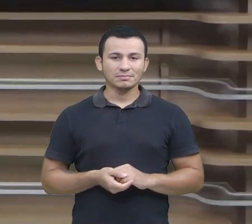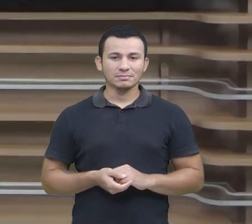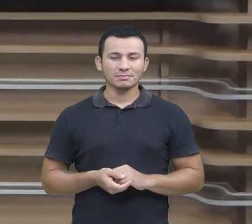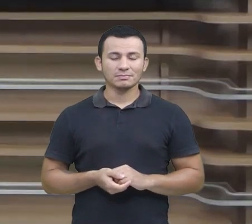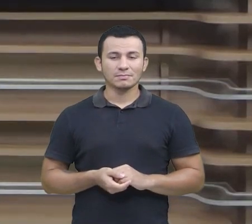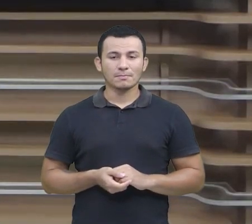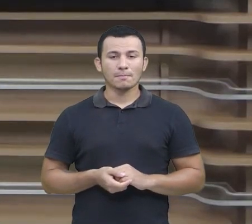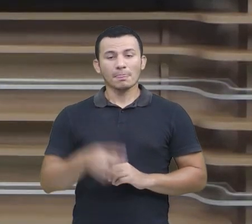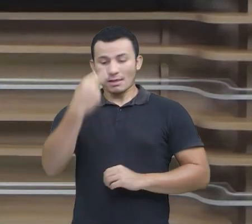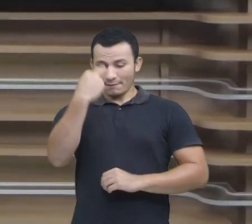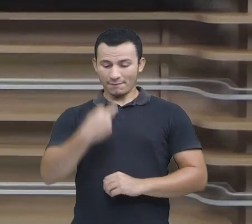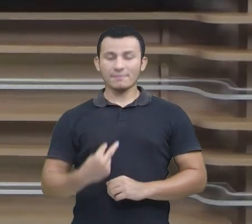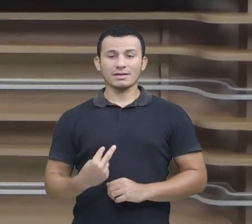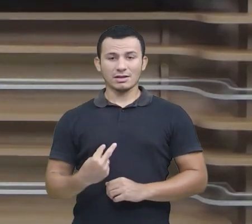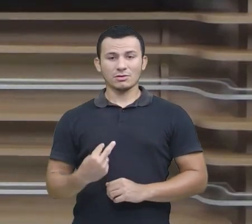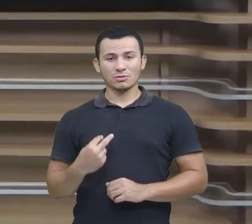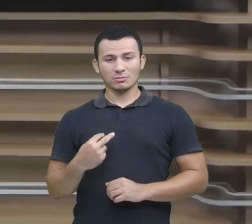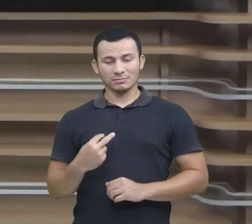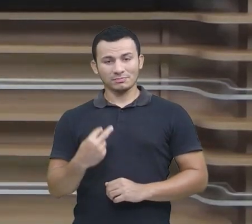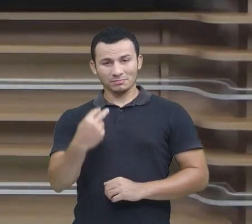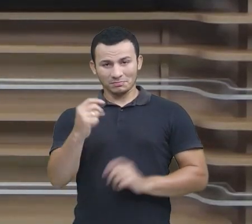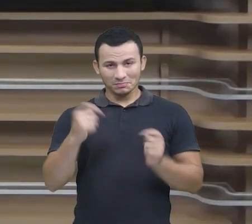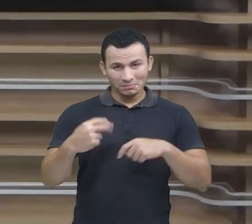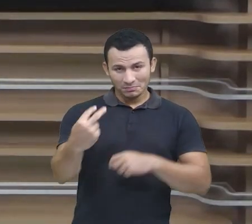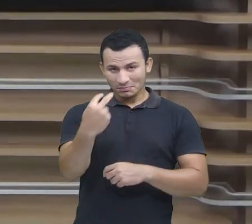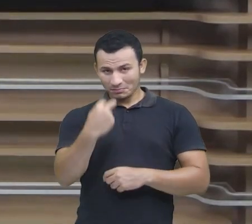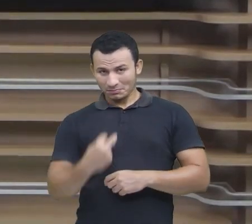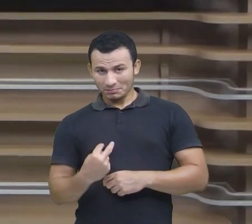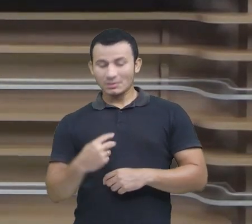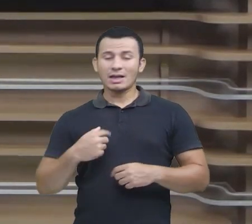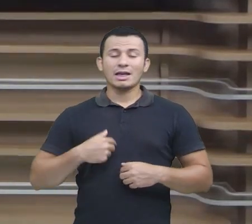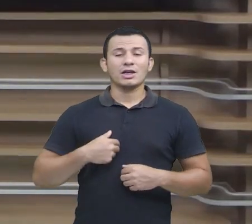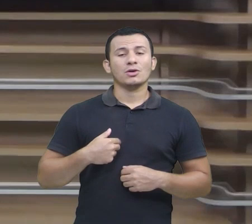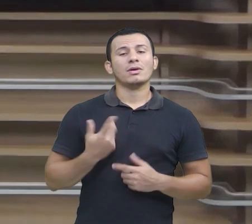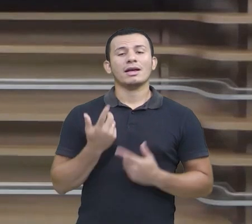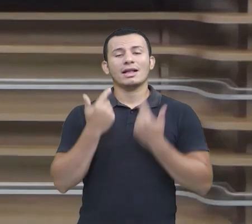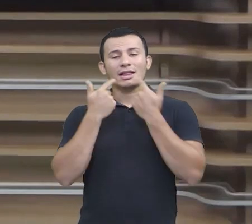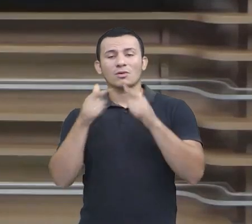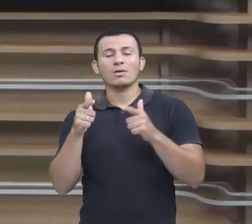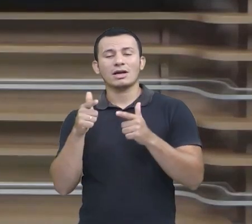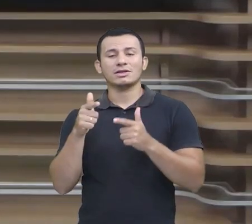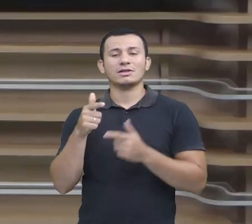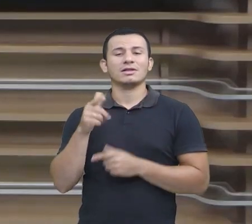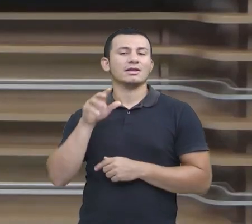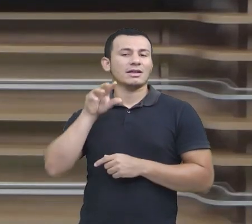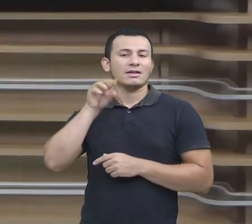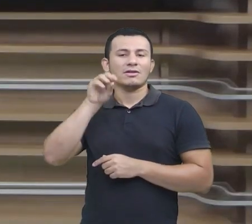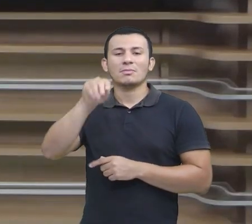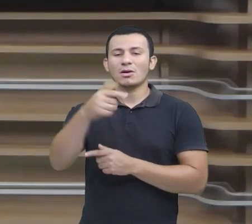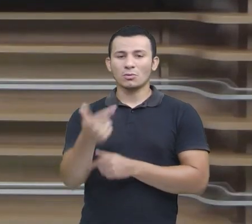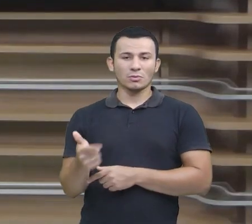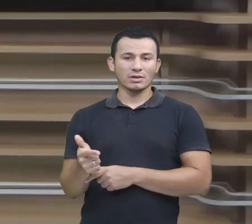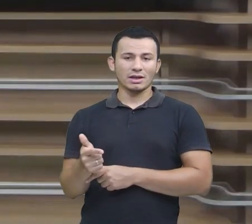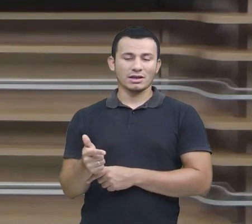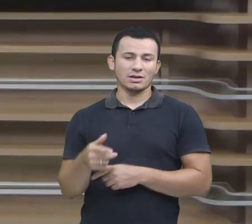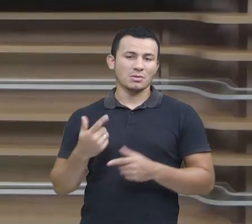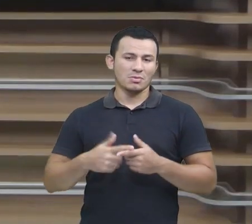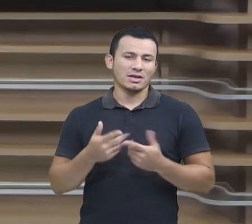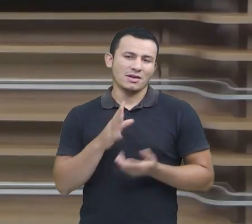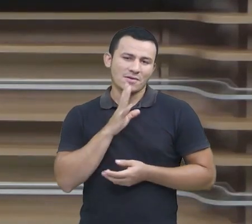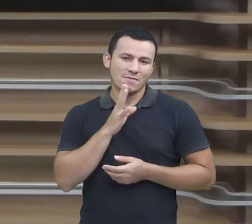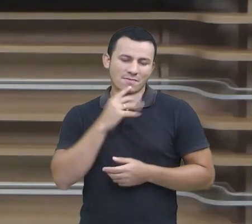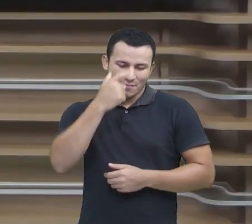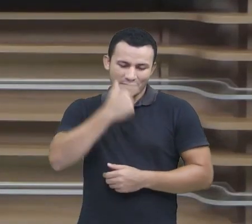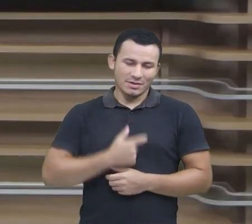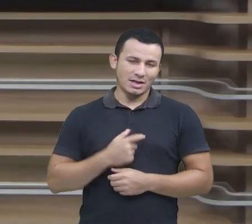vendo aqui, eu, por exemplo, estou com uma linguagem não verbal, porque vocês já sabem que eu, professora,